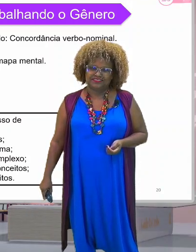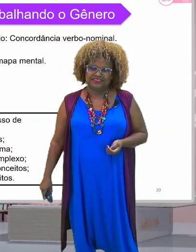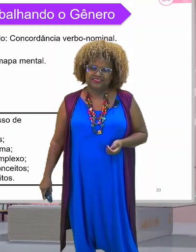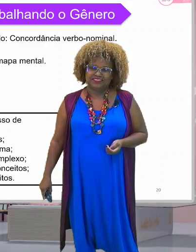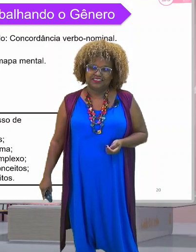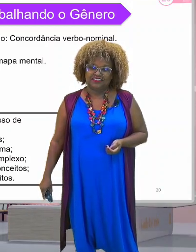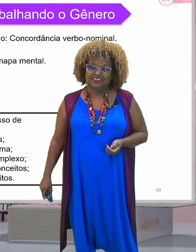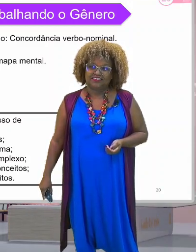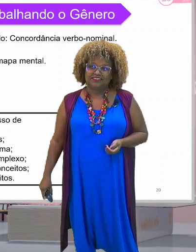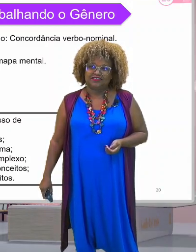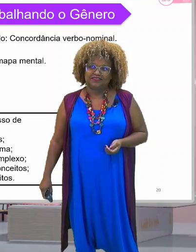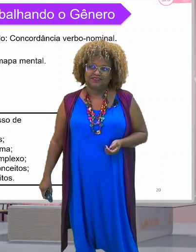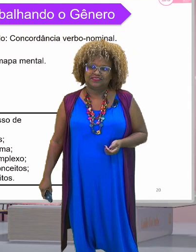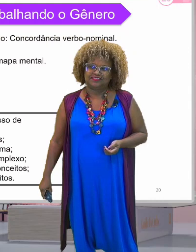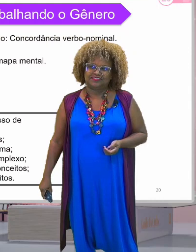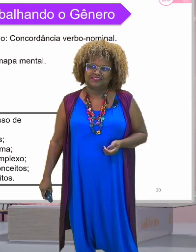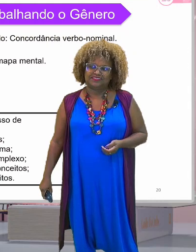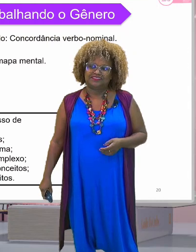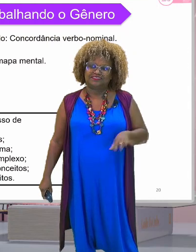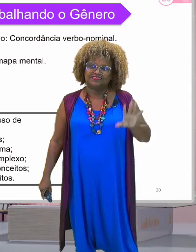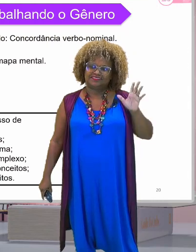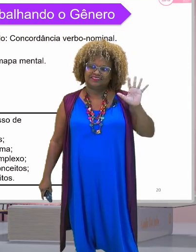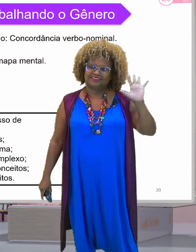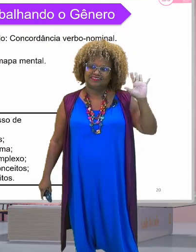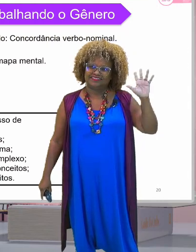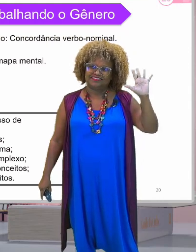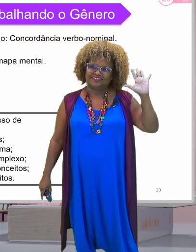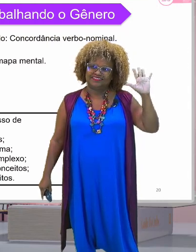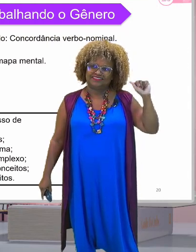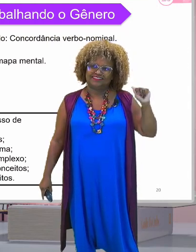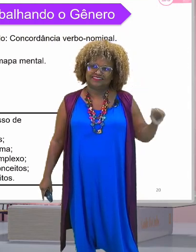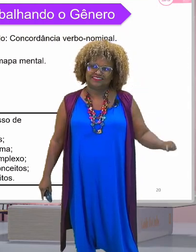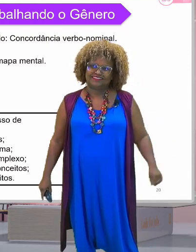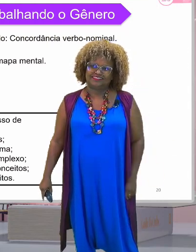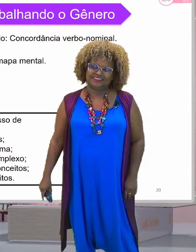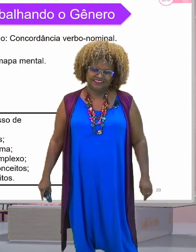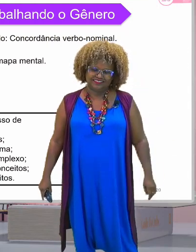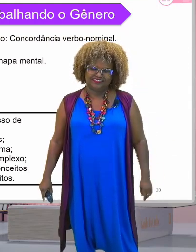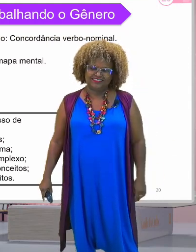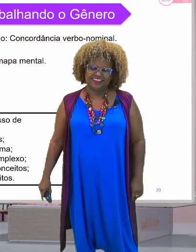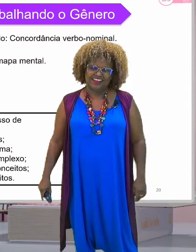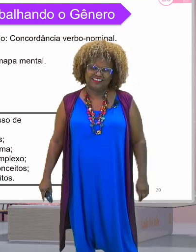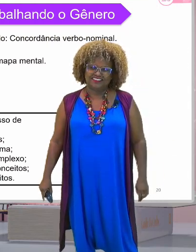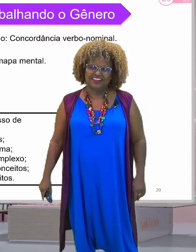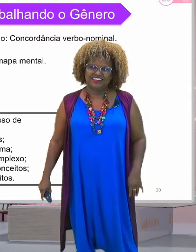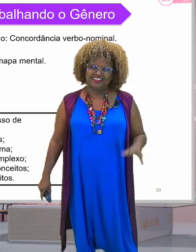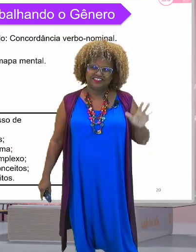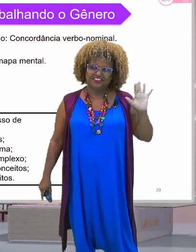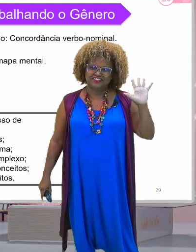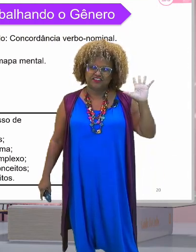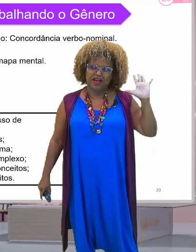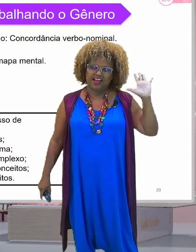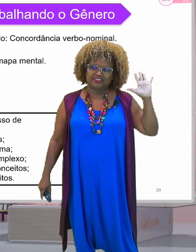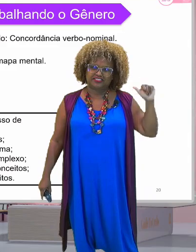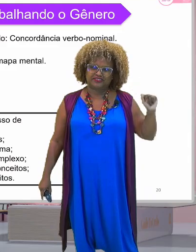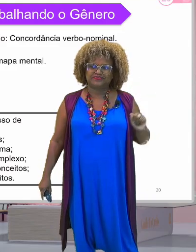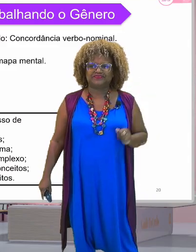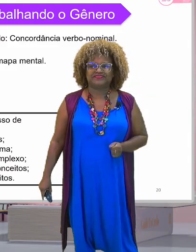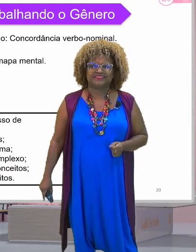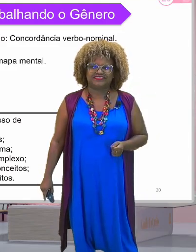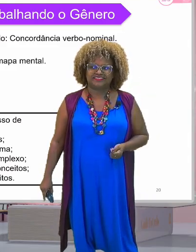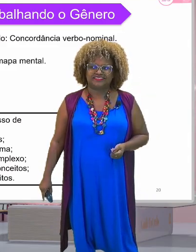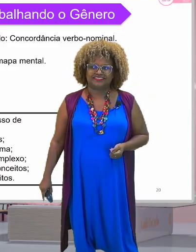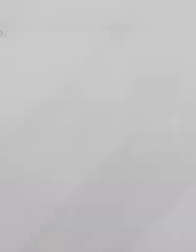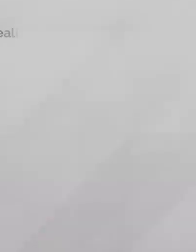tá certo? Valeu, boa produção para vocês. A gente se vê aí na próxima. É isso aí. Tchauzinho, Mate.